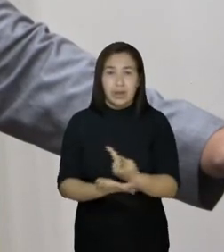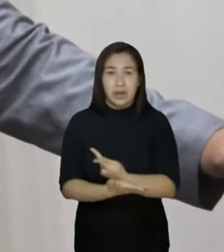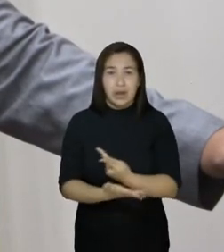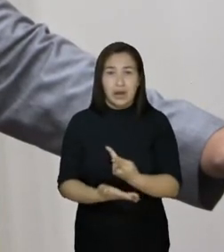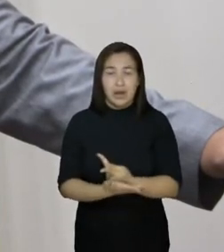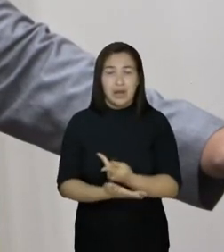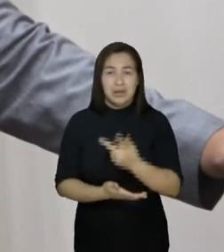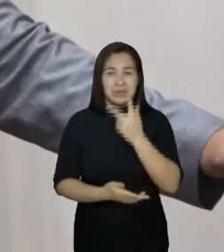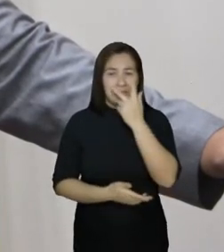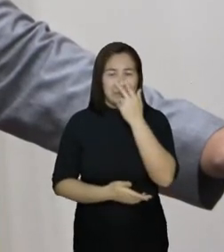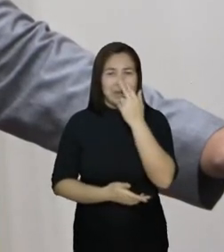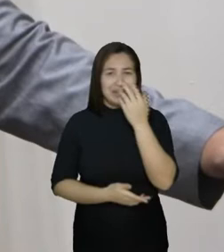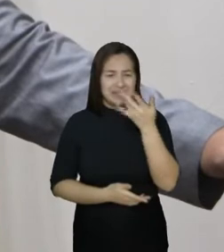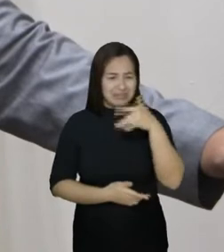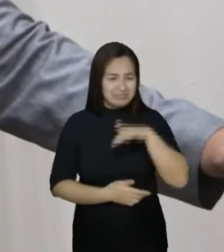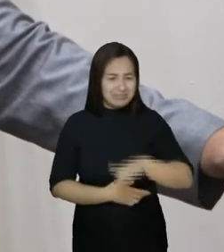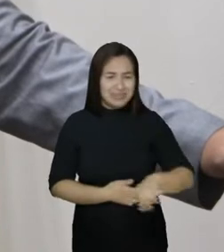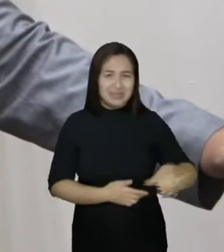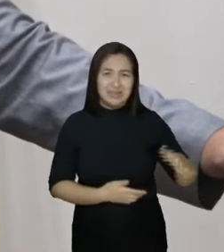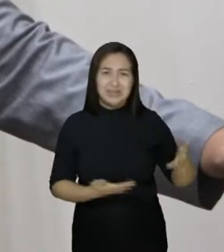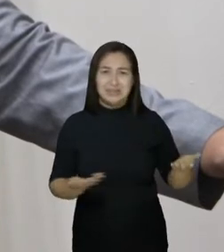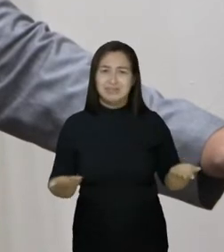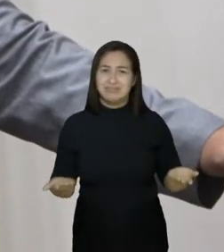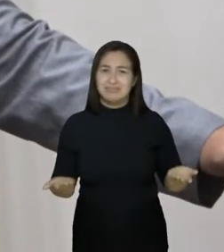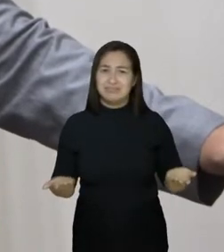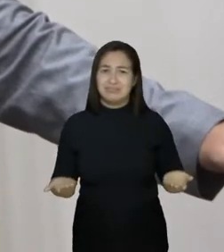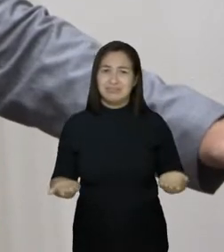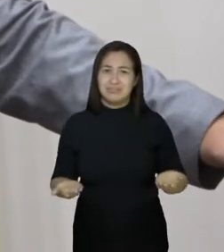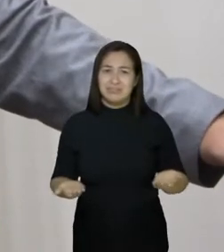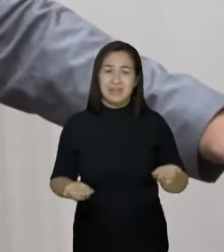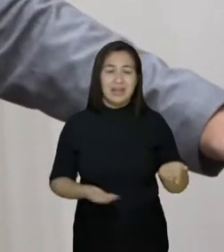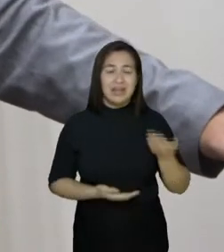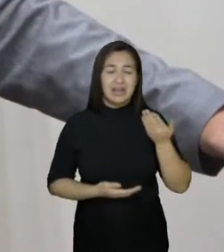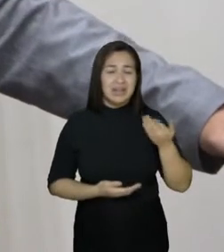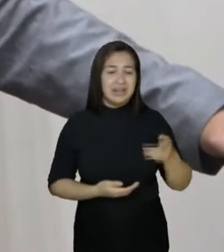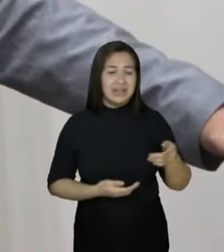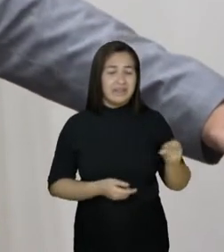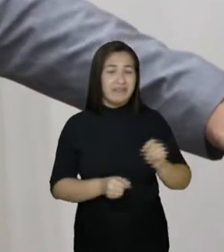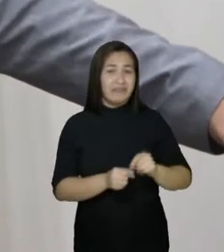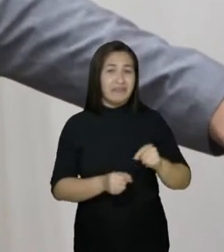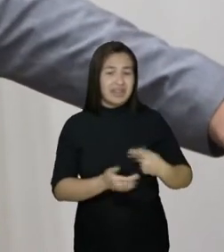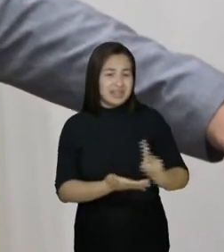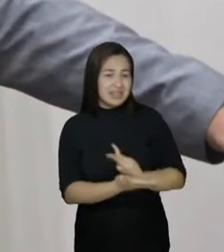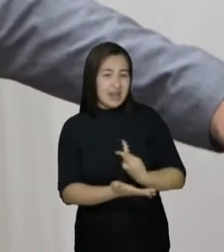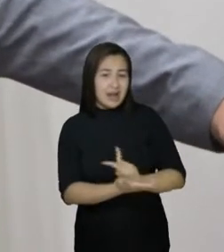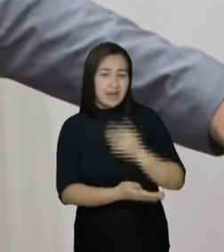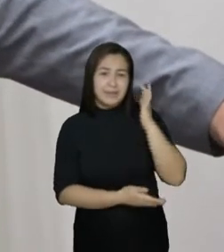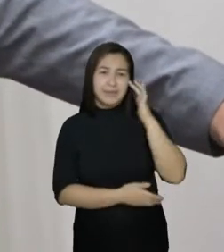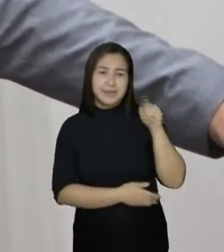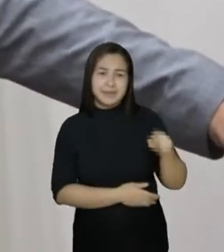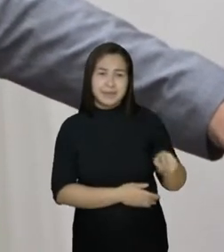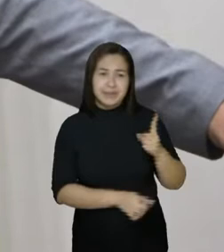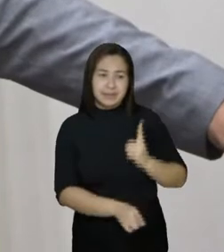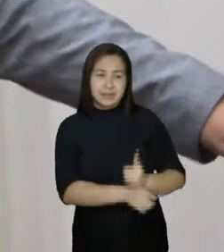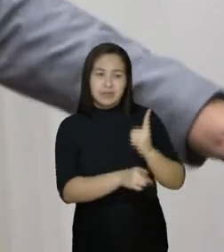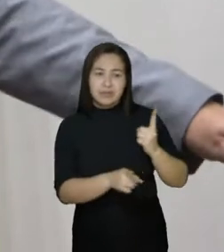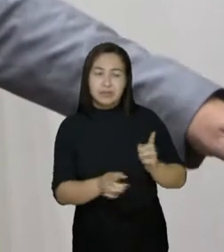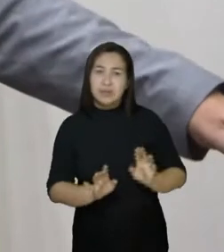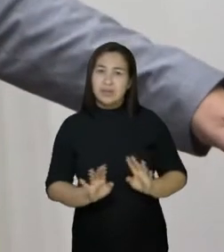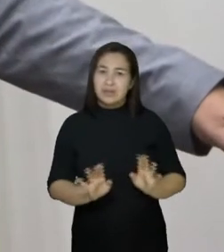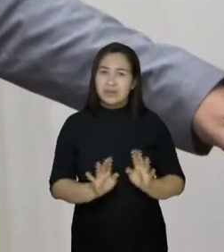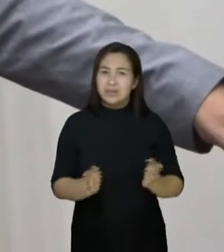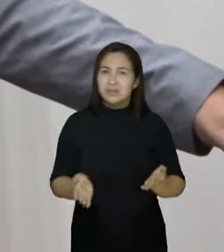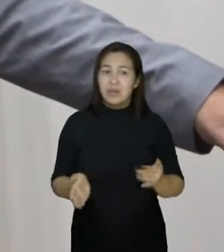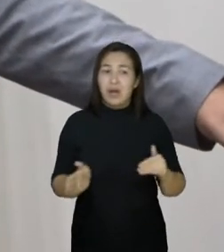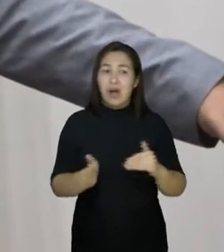infantil. É aquela, quando uma criança faz algo de errado e acha que ninguém vai descobrir, né? Engraçadinho, até ter